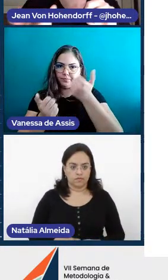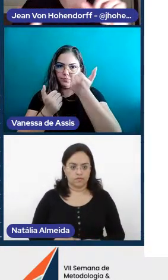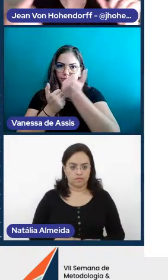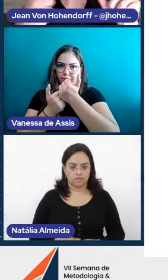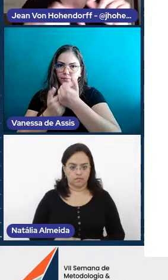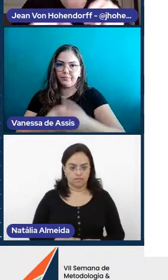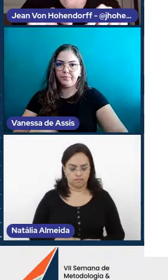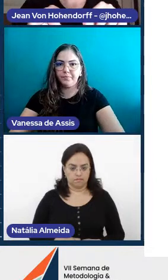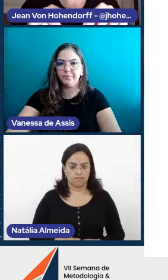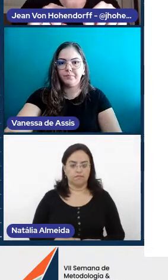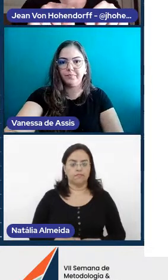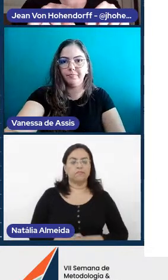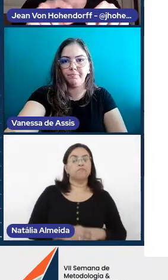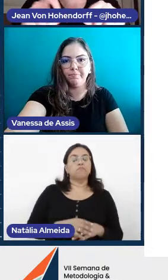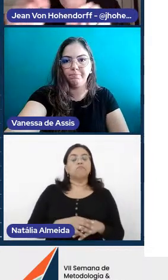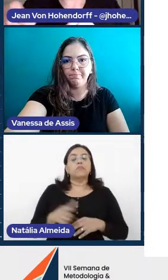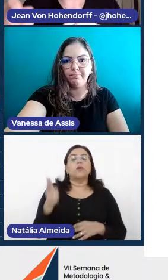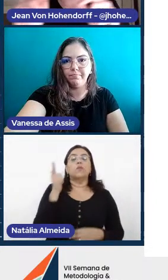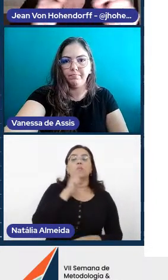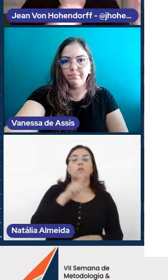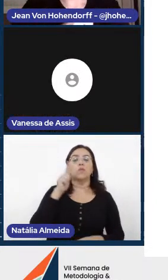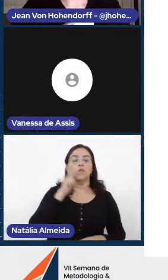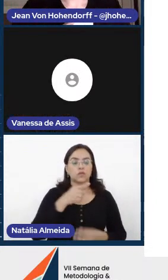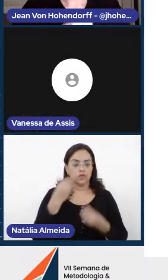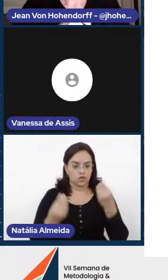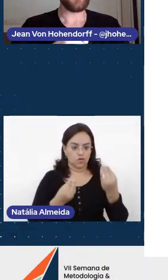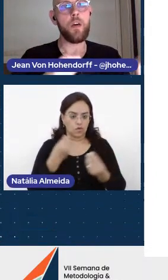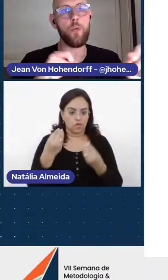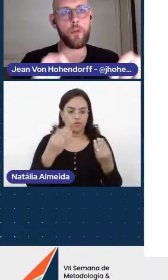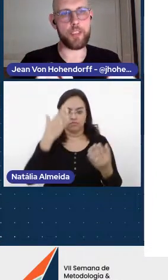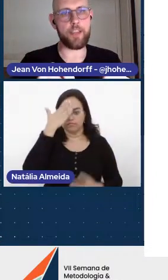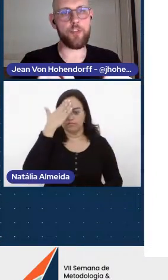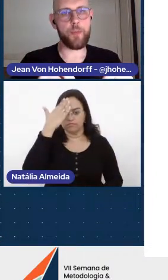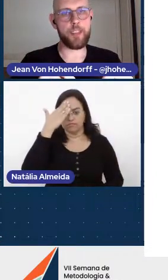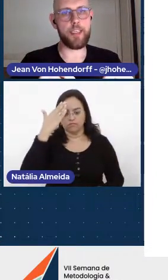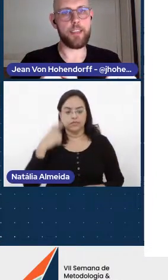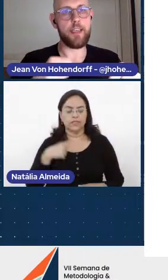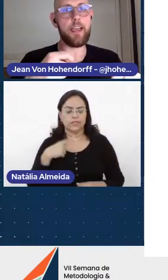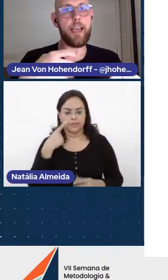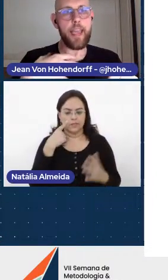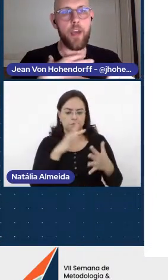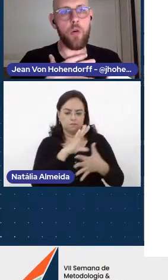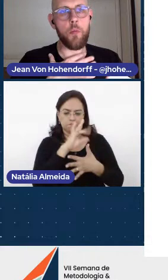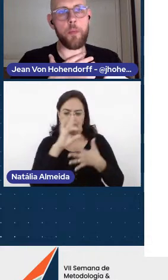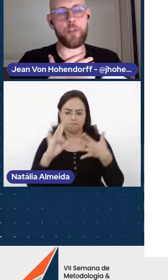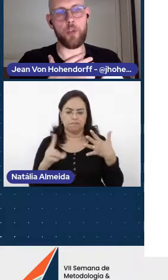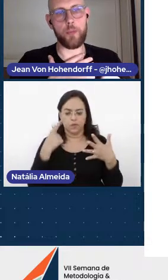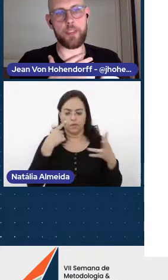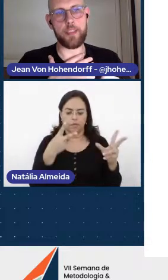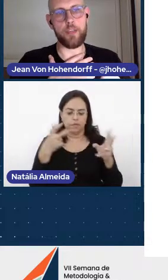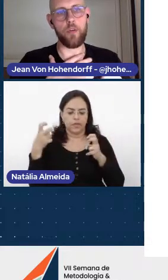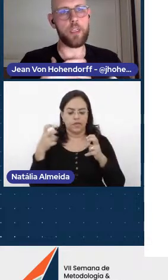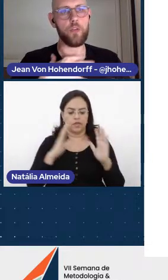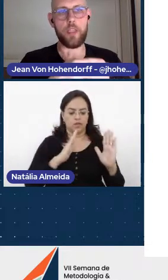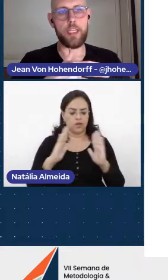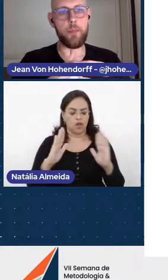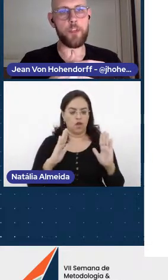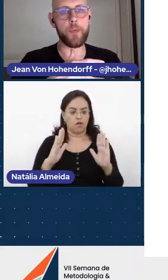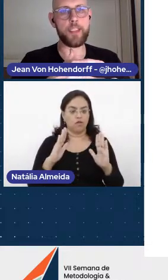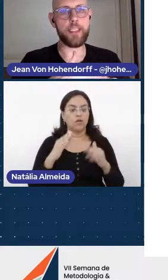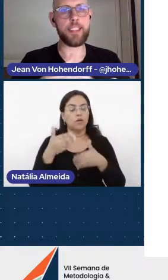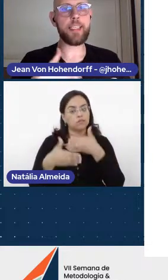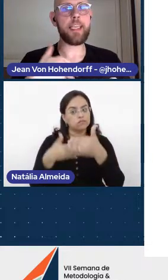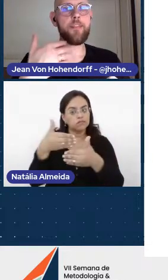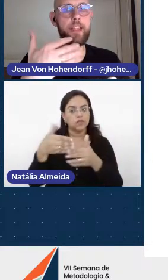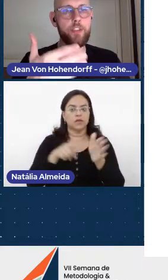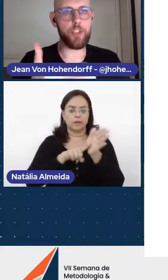credibilidade e autenticidade, eu vou ter que ter uma criticidade durante o processo de pesquisa. Eu, como pessoa pesquisadora, toda a